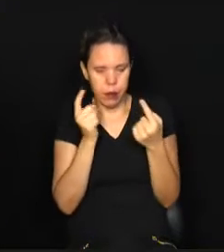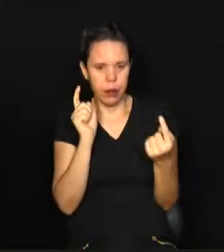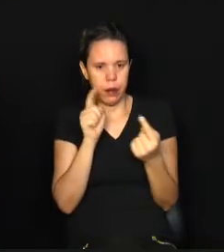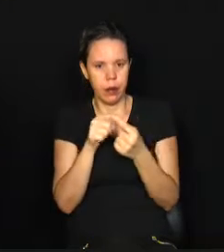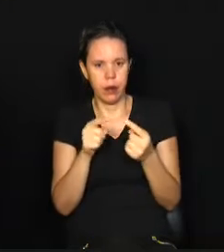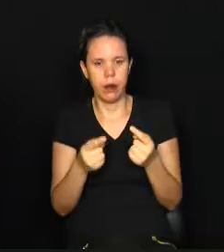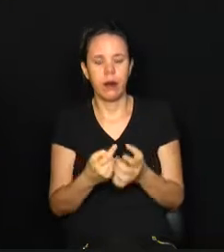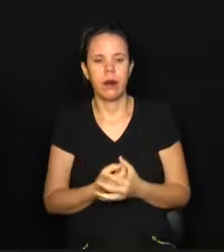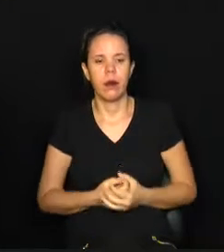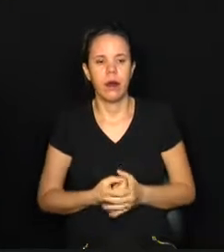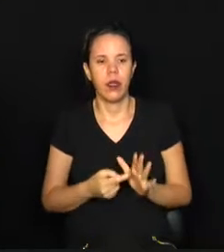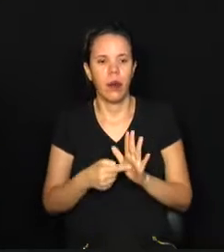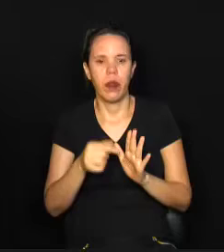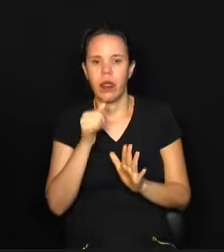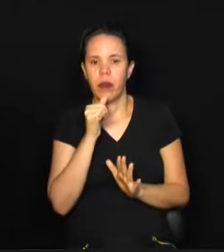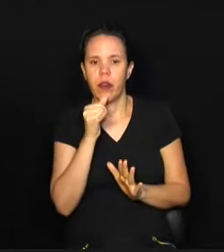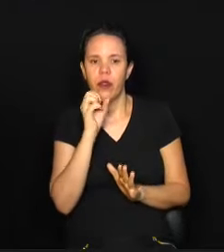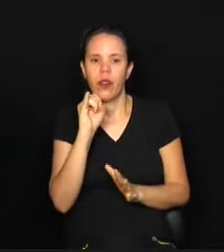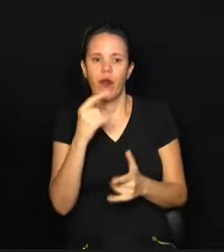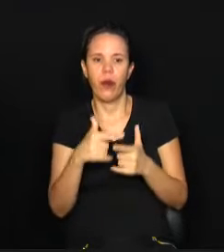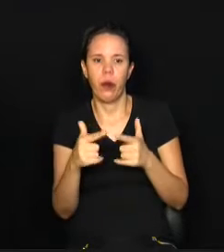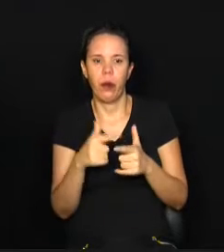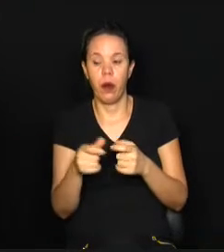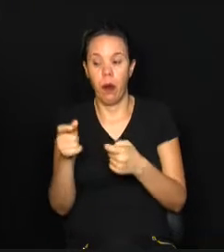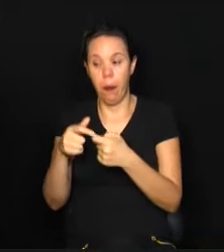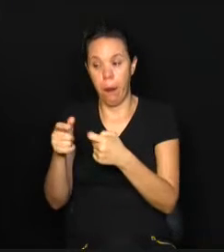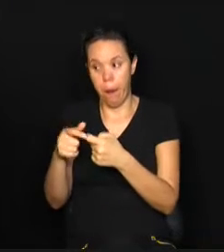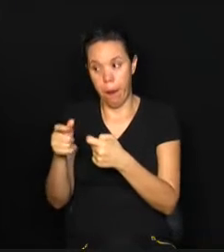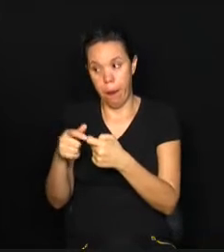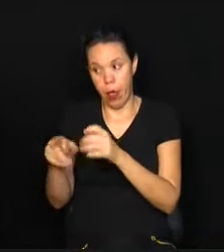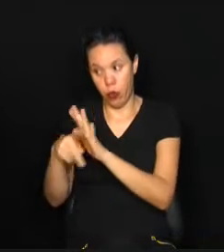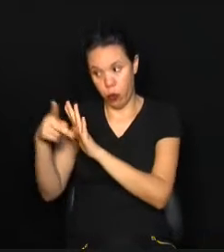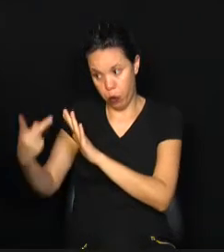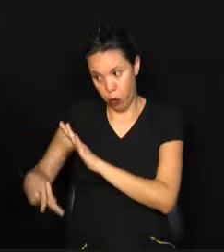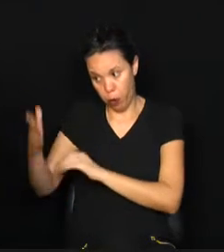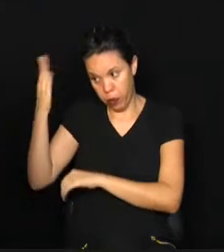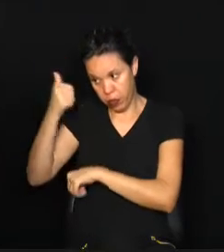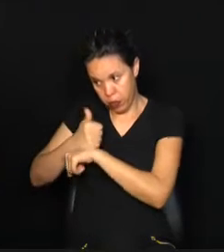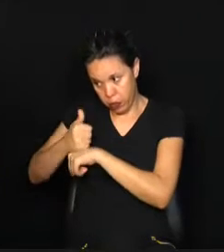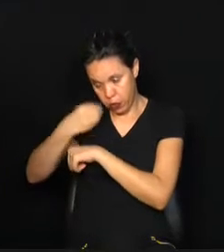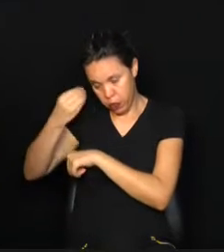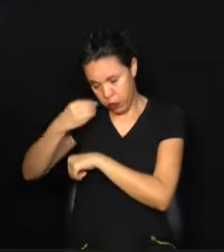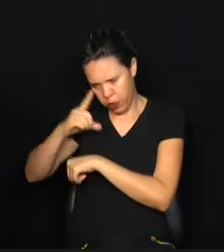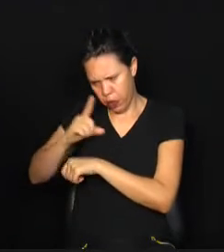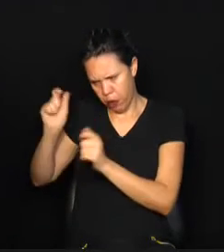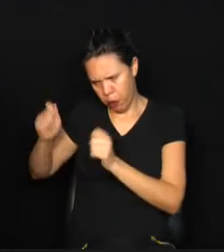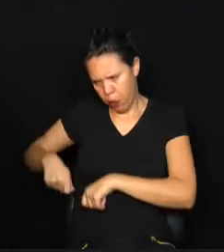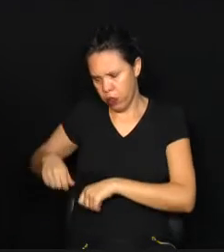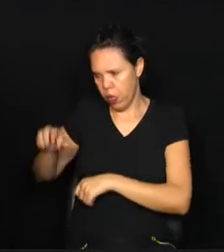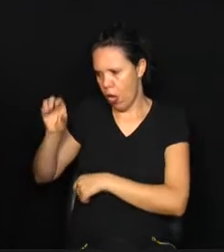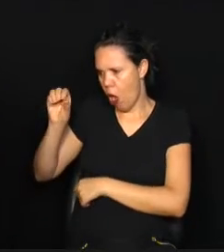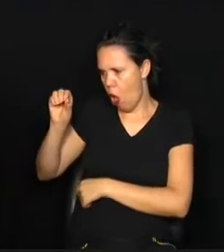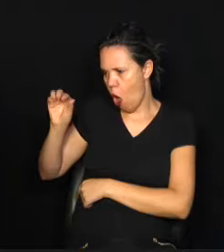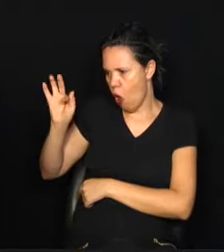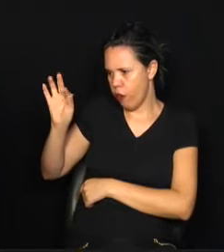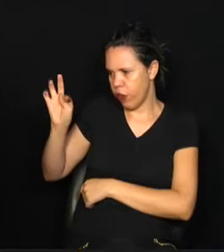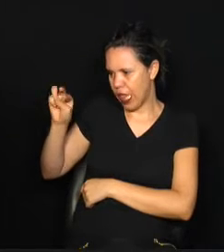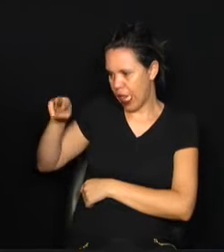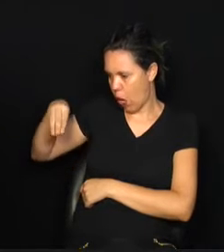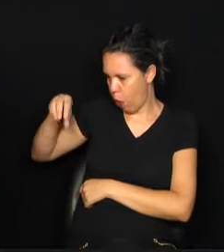direcionando, quando for o caso, para o médico especialista, podendo ser ou não o oftalmologista.